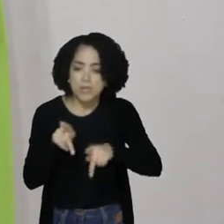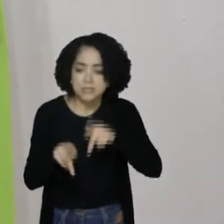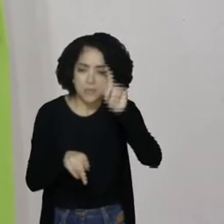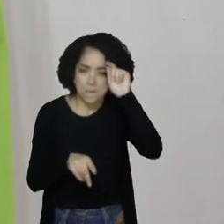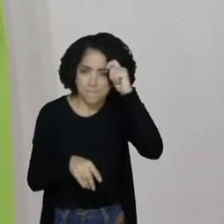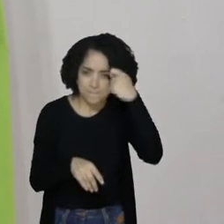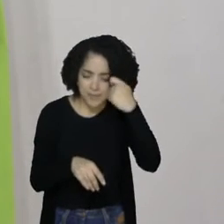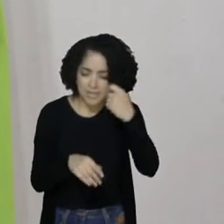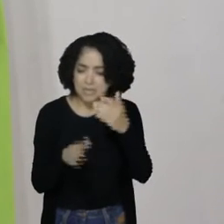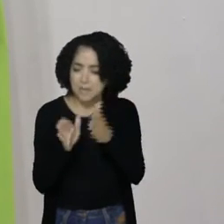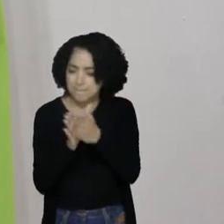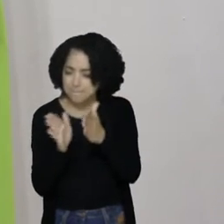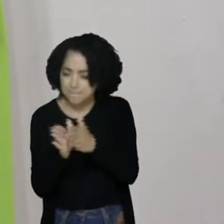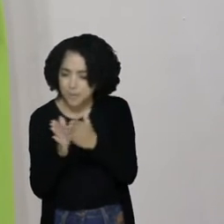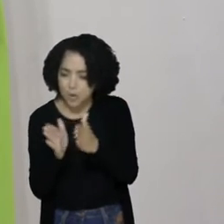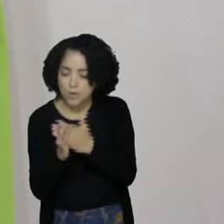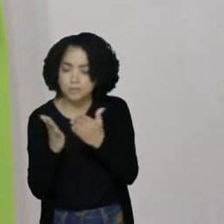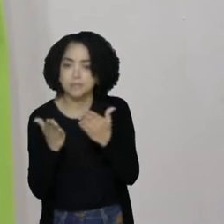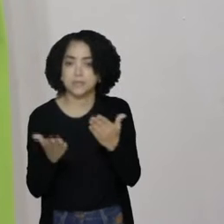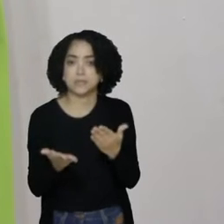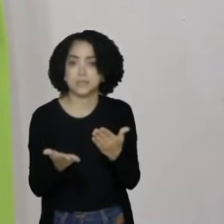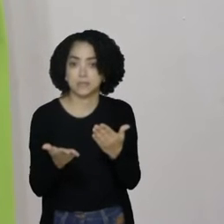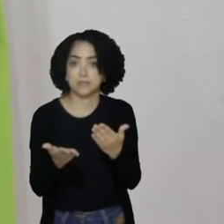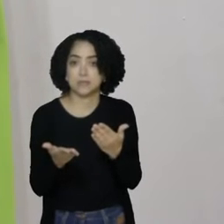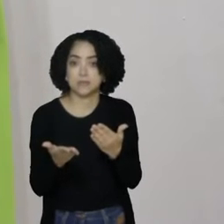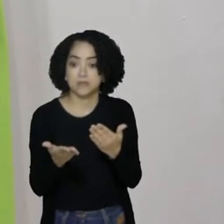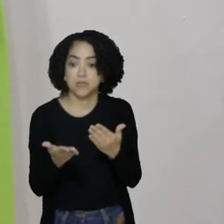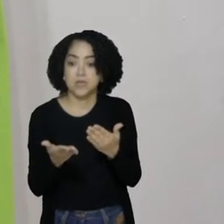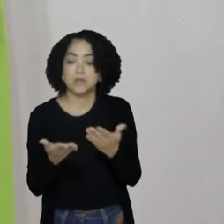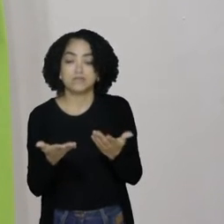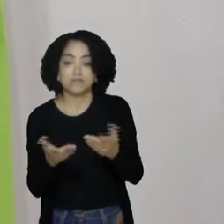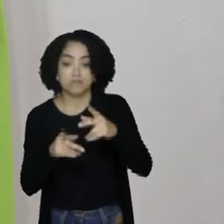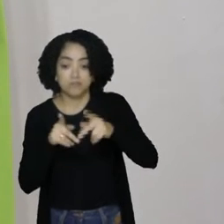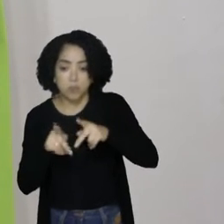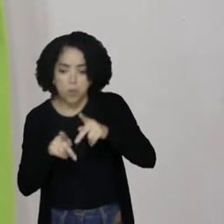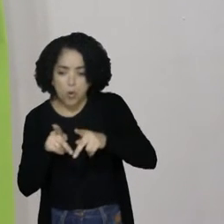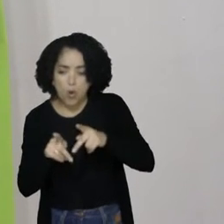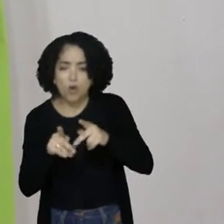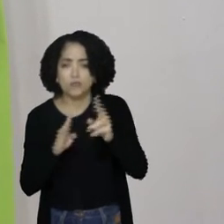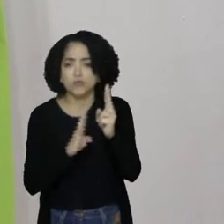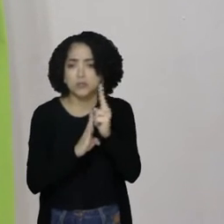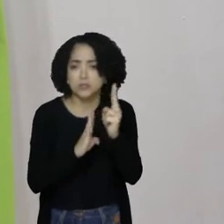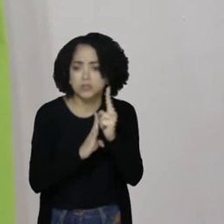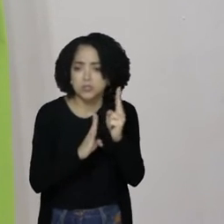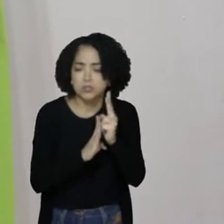dos trabalhadores, genocídios dos povos indígenas e quilombolas.